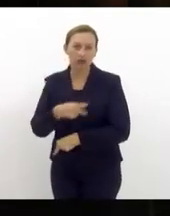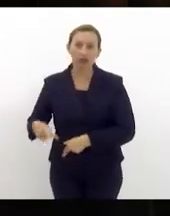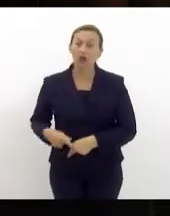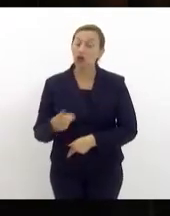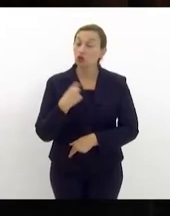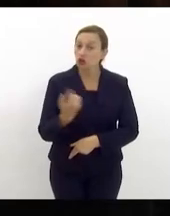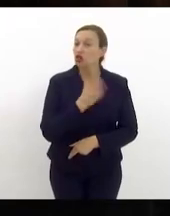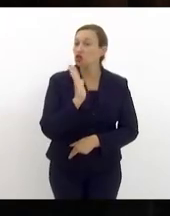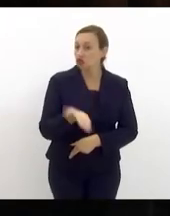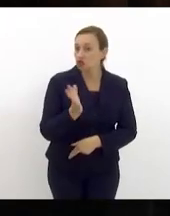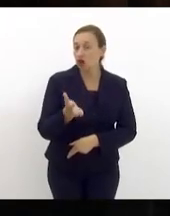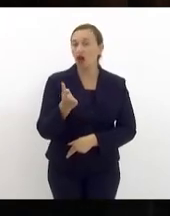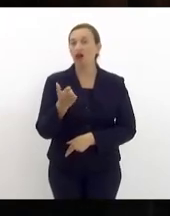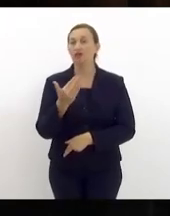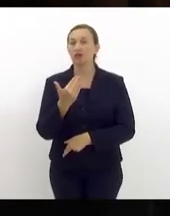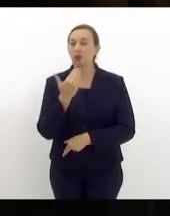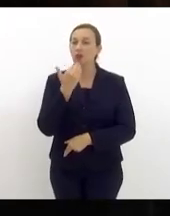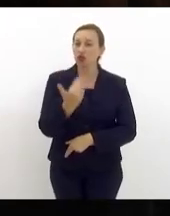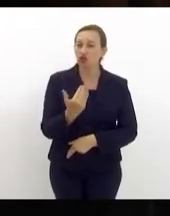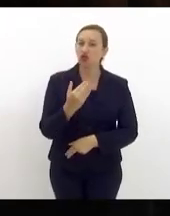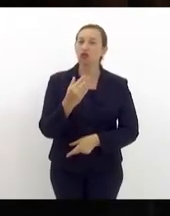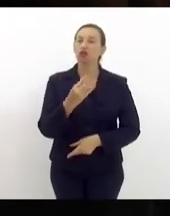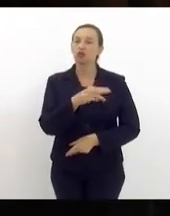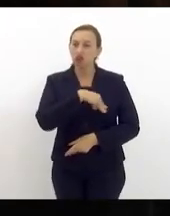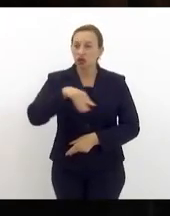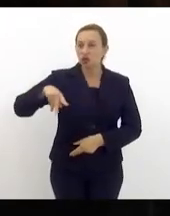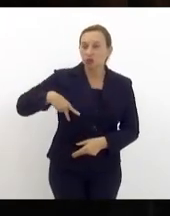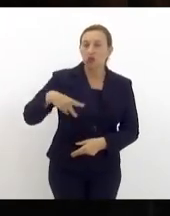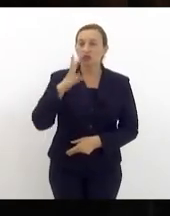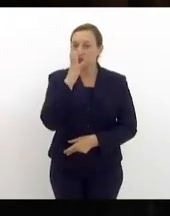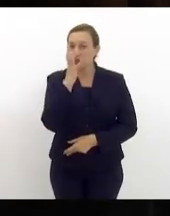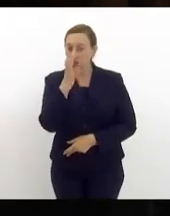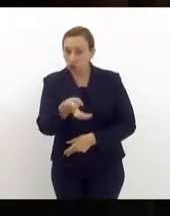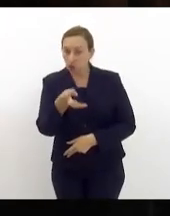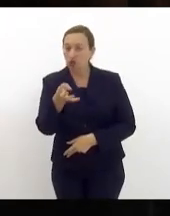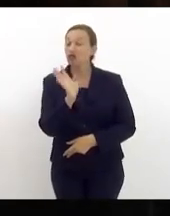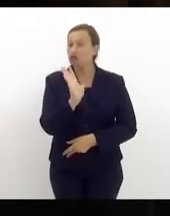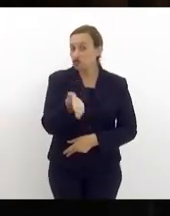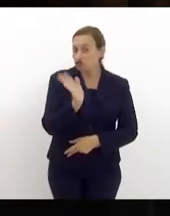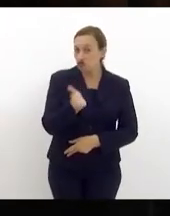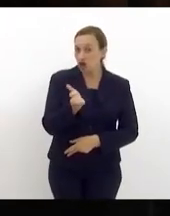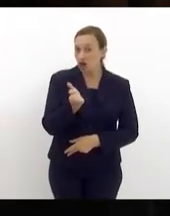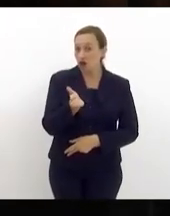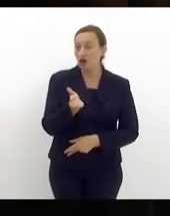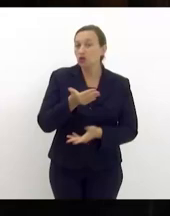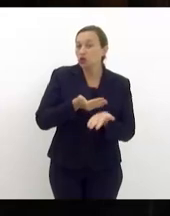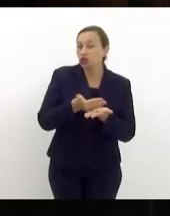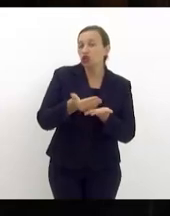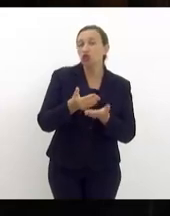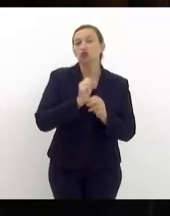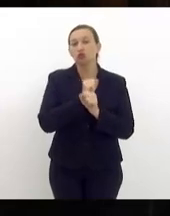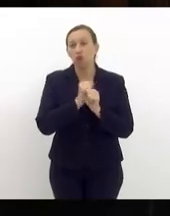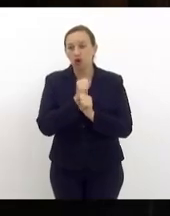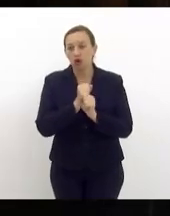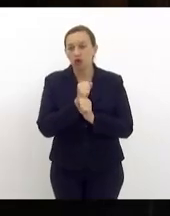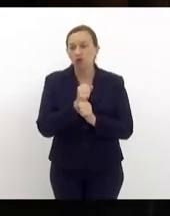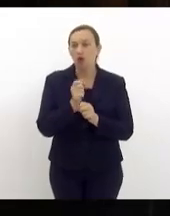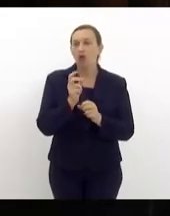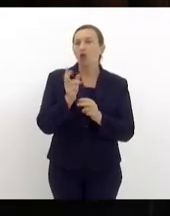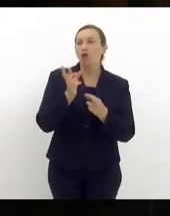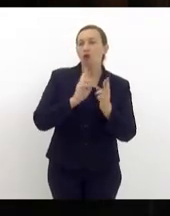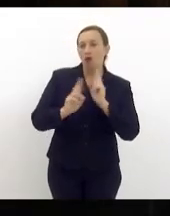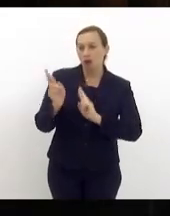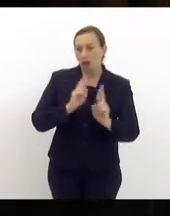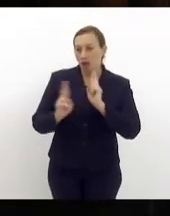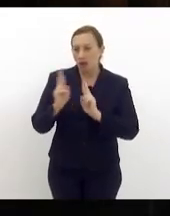já fizemos um adendo ao Ministério Público na denúncia que nós fizemos já no início do ano com relação